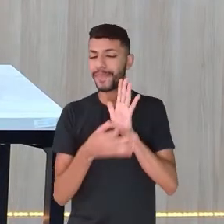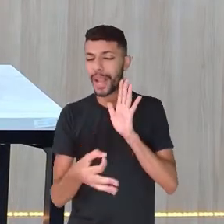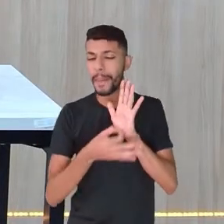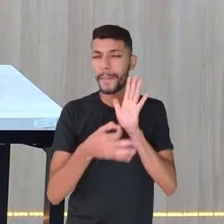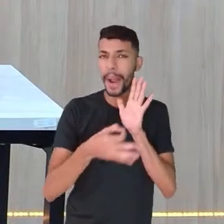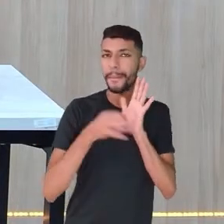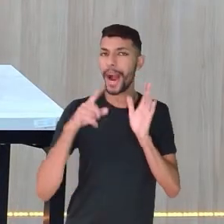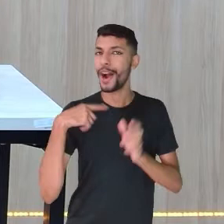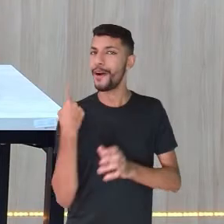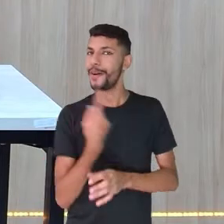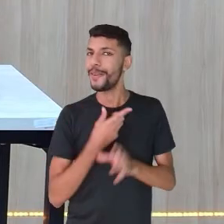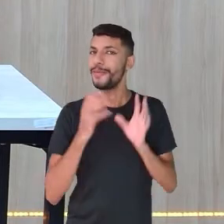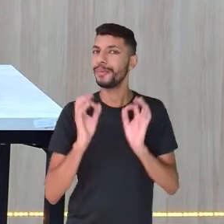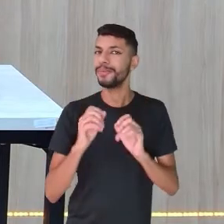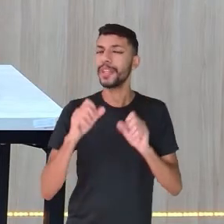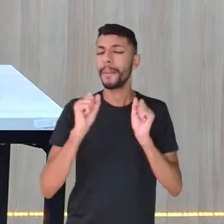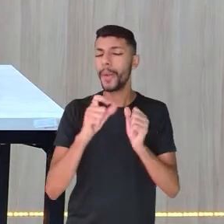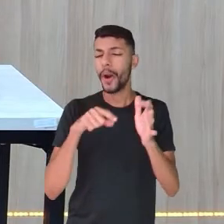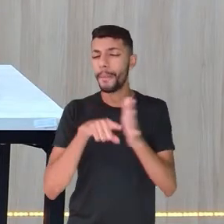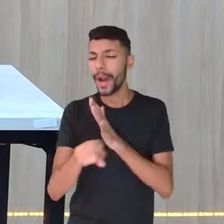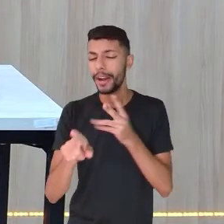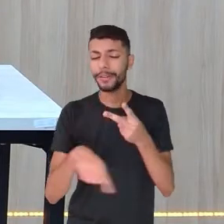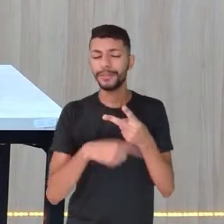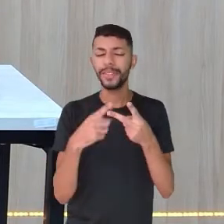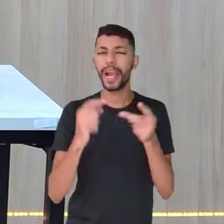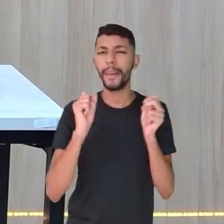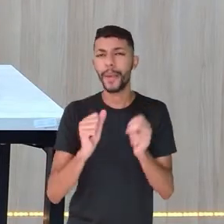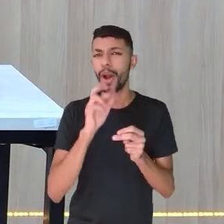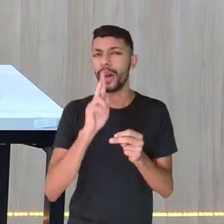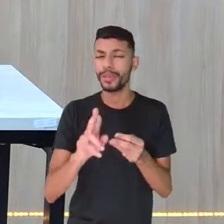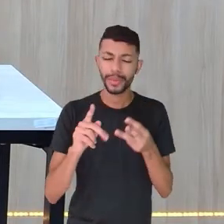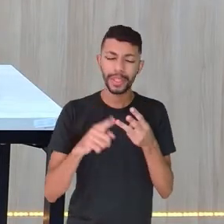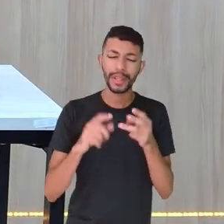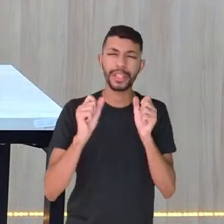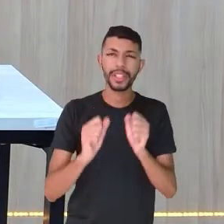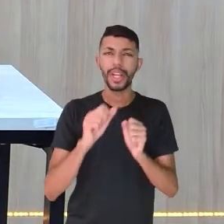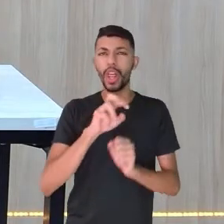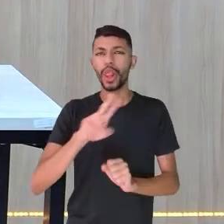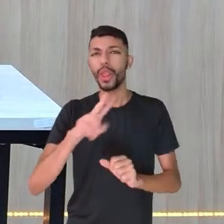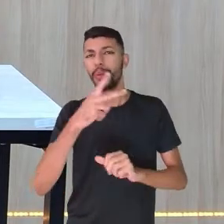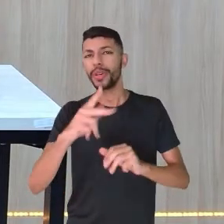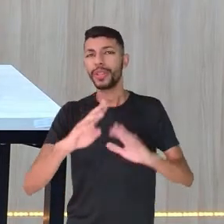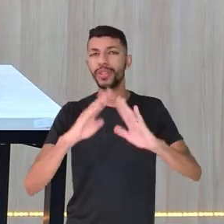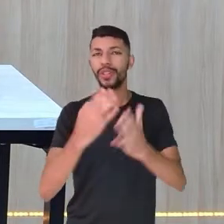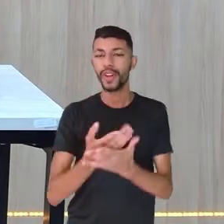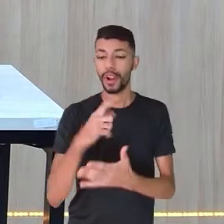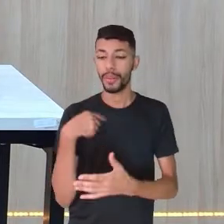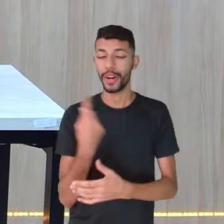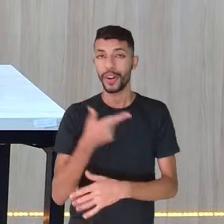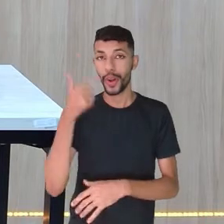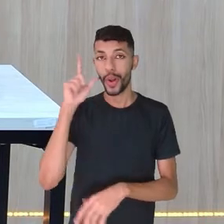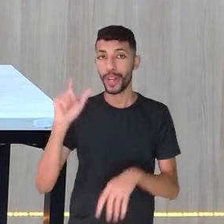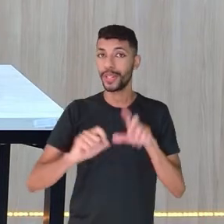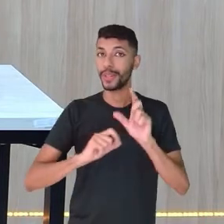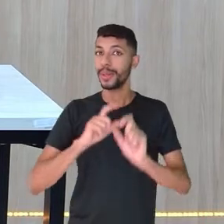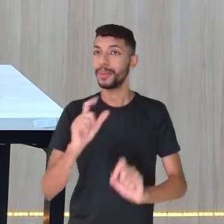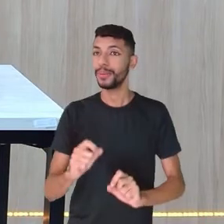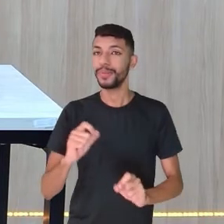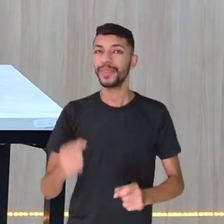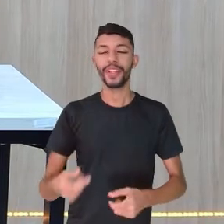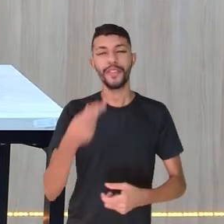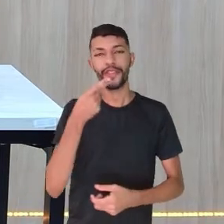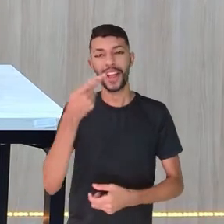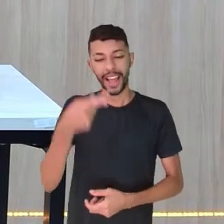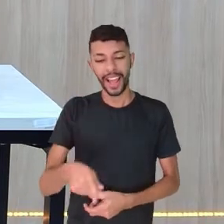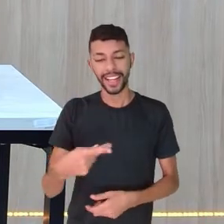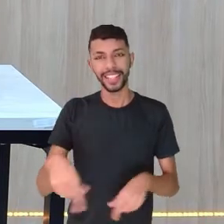conosco. Deixem lá uma pergunta, respondam, falem de que escola vocês são, para a gente poder falar aqui e agradecer